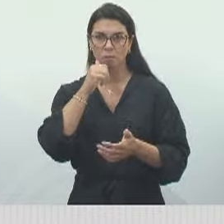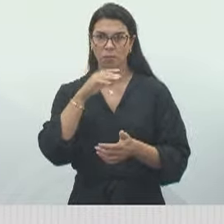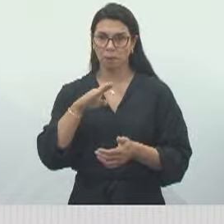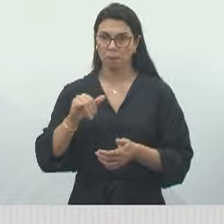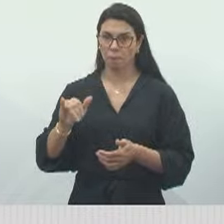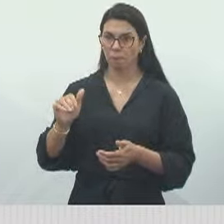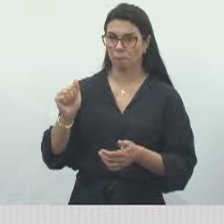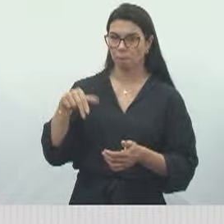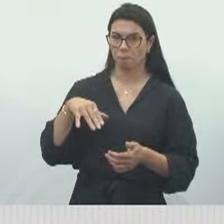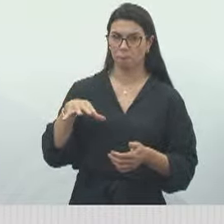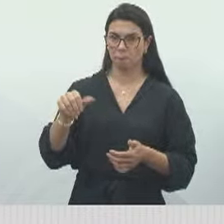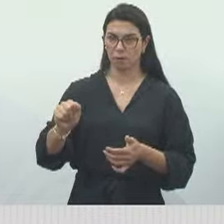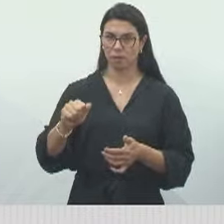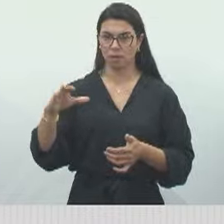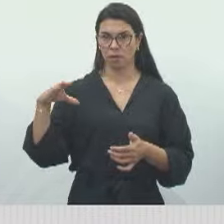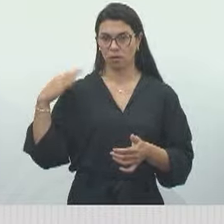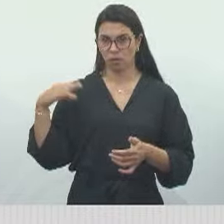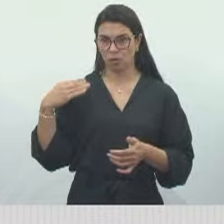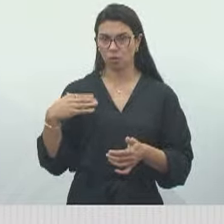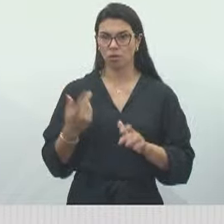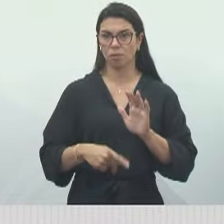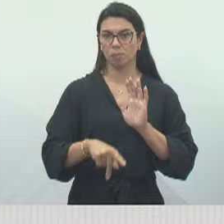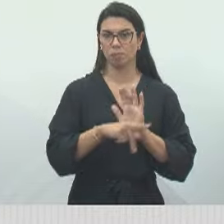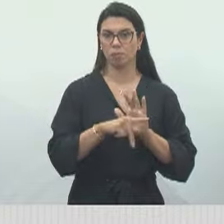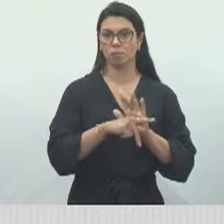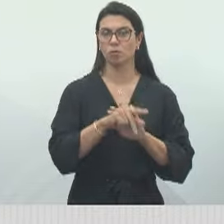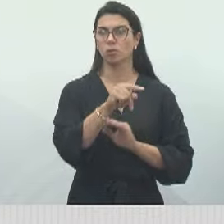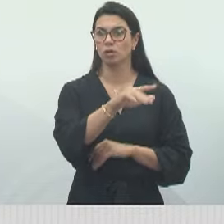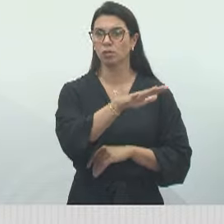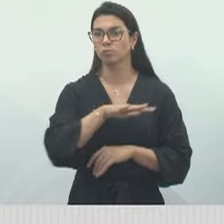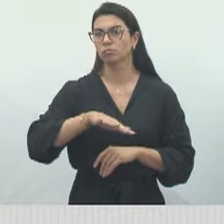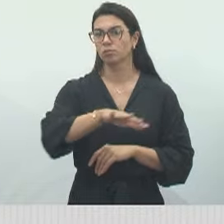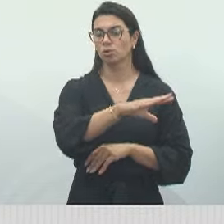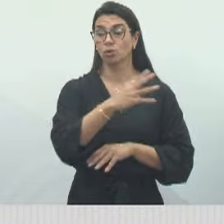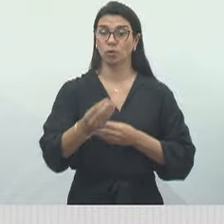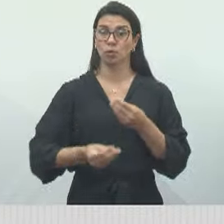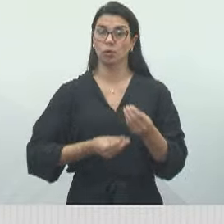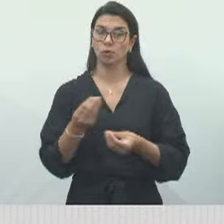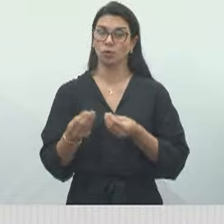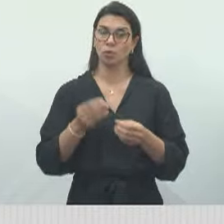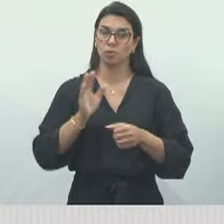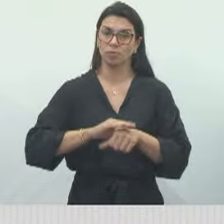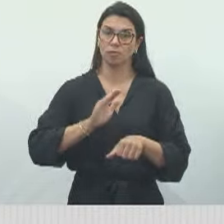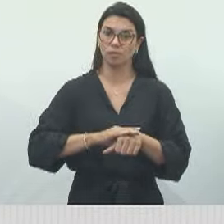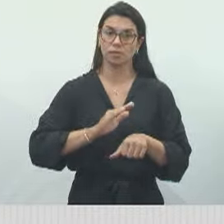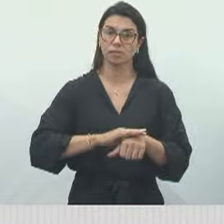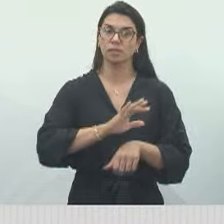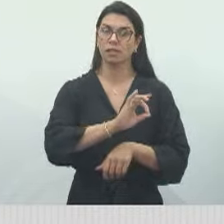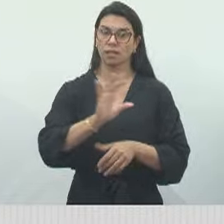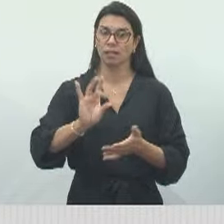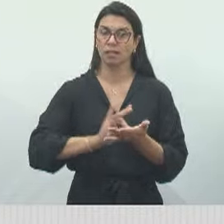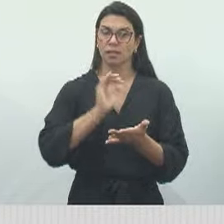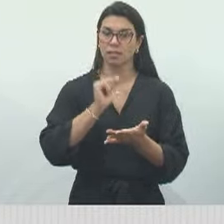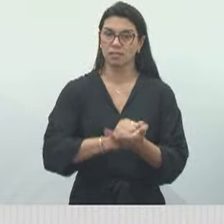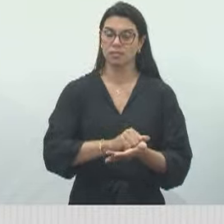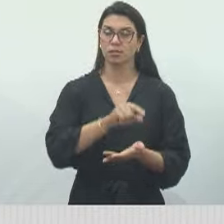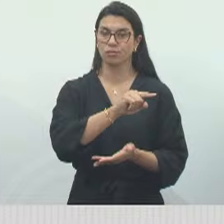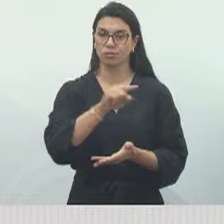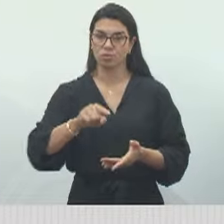coordenadora, para ela poder ver com a Carla a forma ideal de cadastrar você